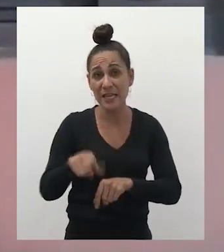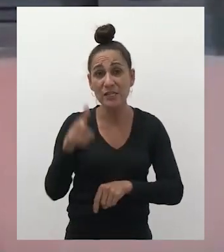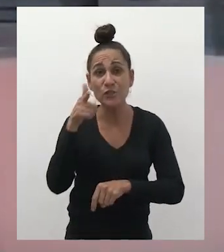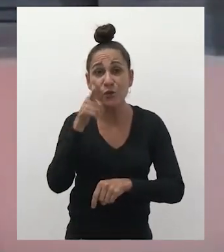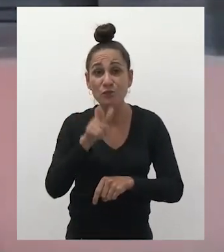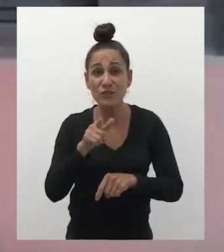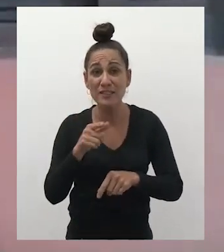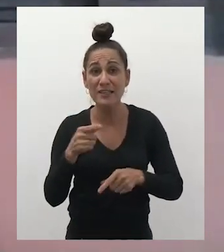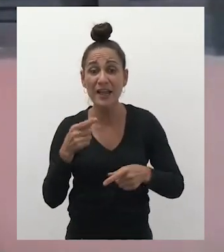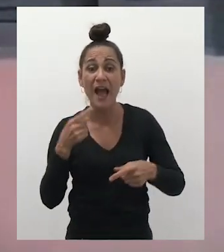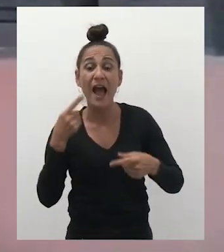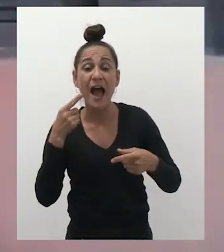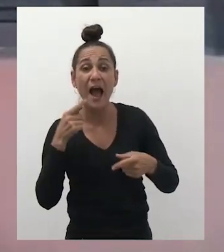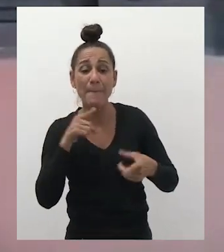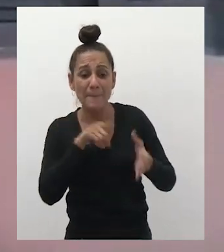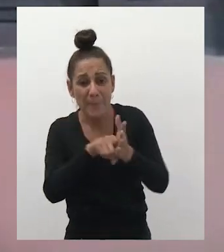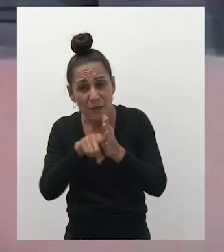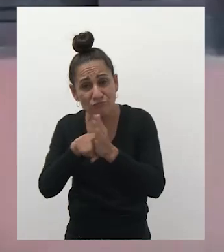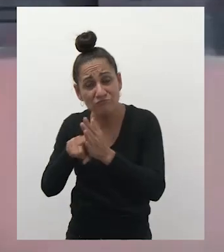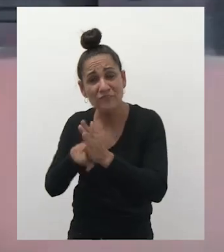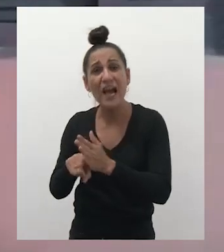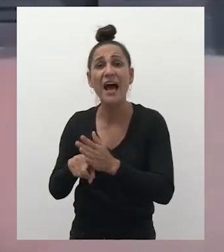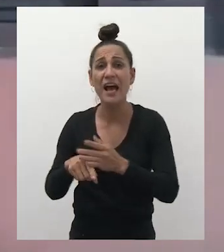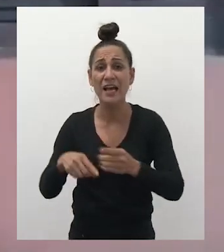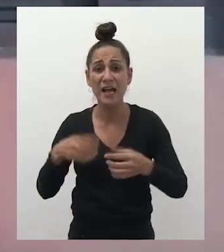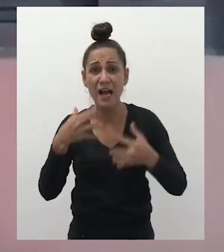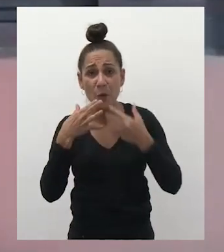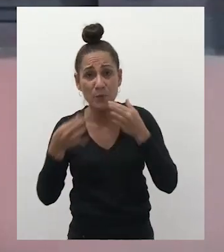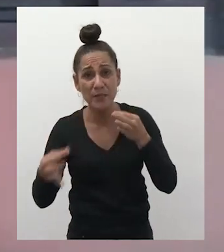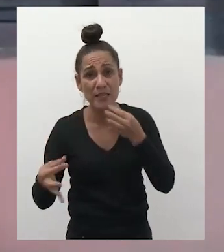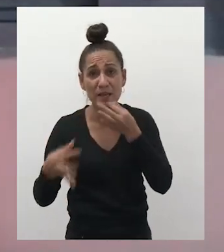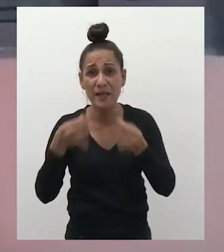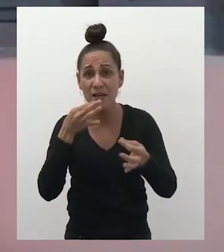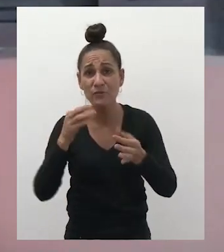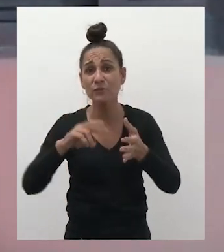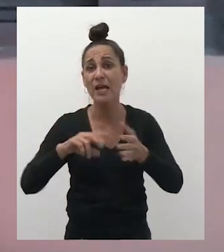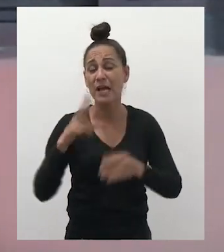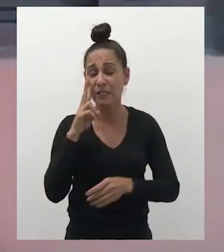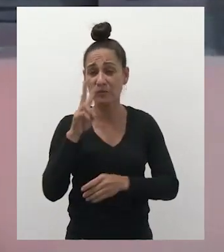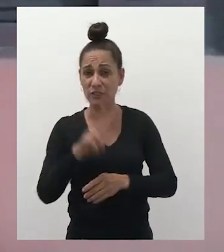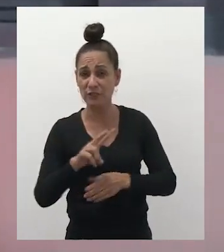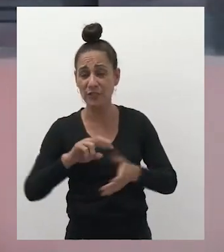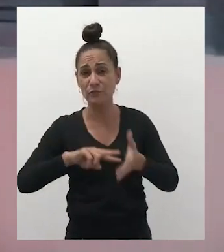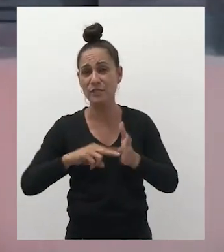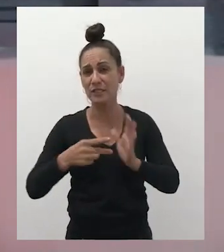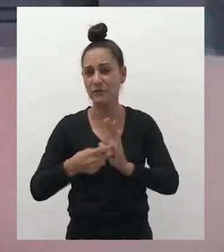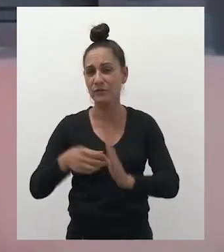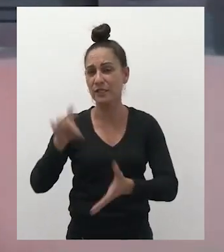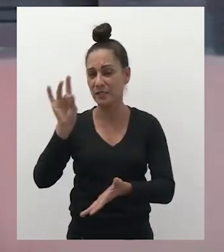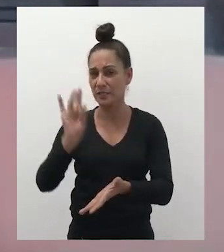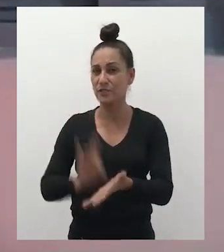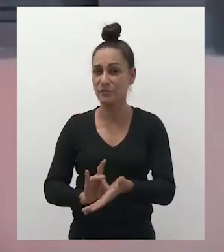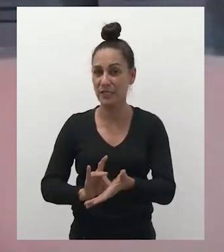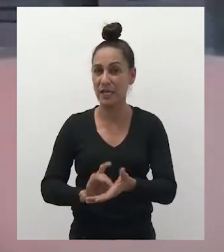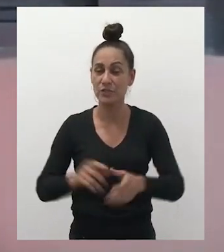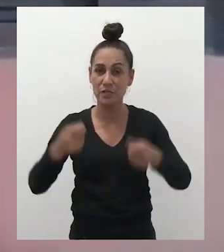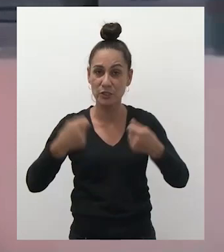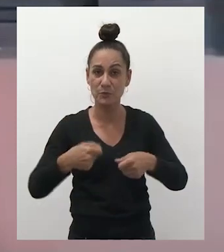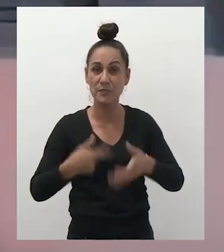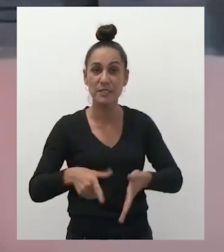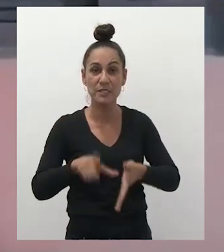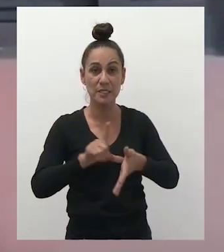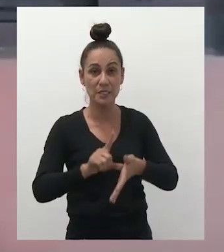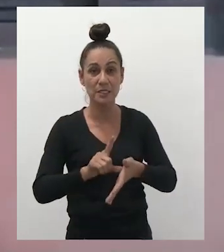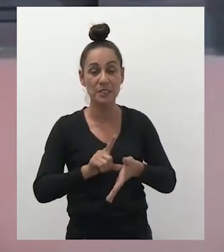questionar aquilo que vê, já que aquilo que a gente vê não significa que seja a verdade, né, a gente precisa ser